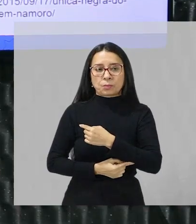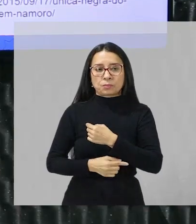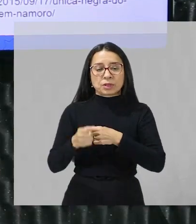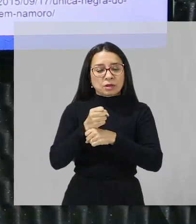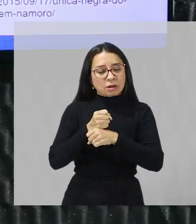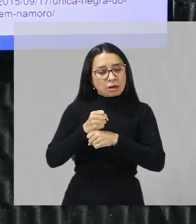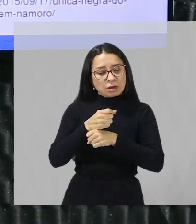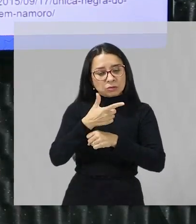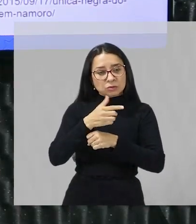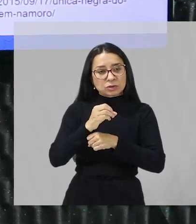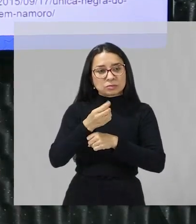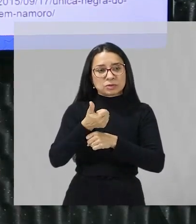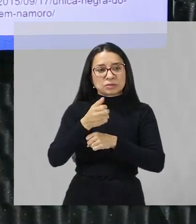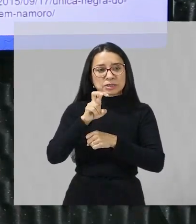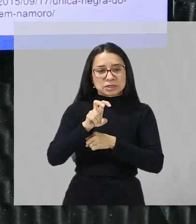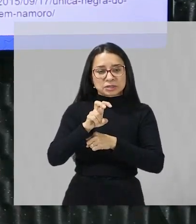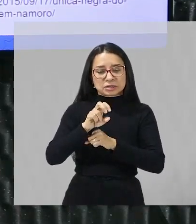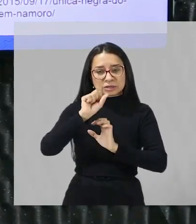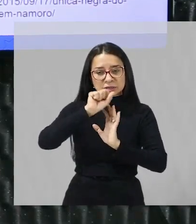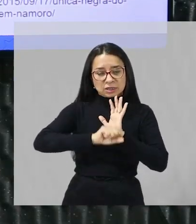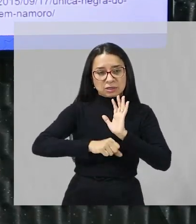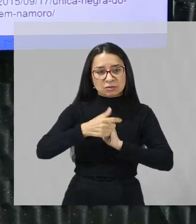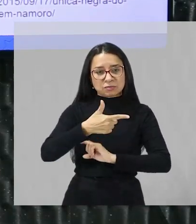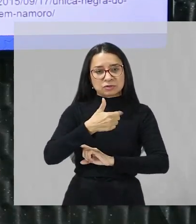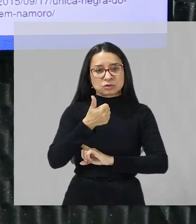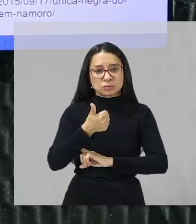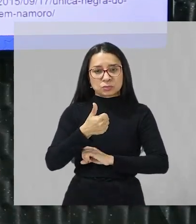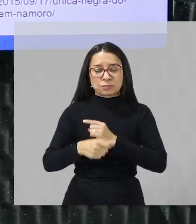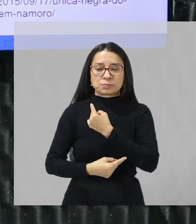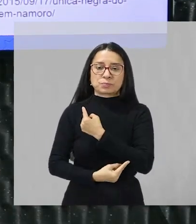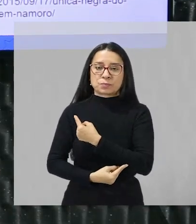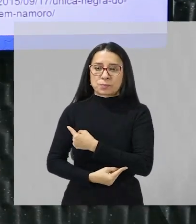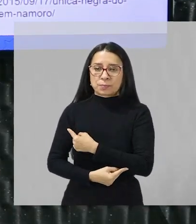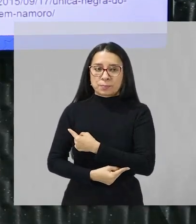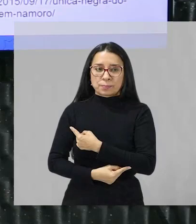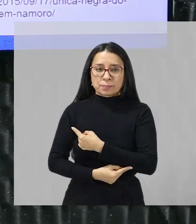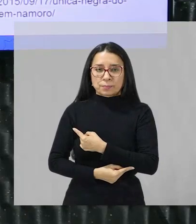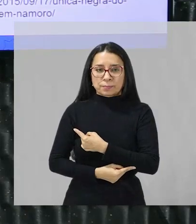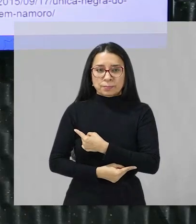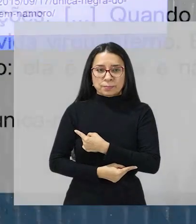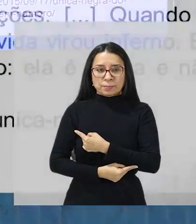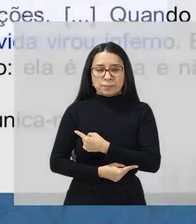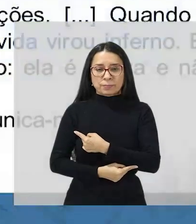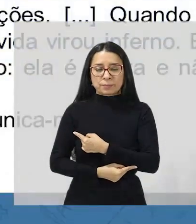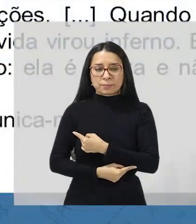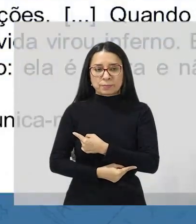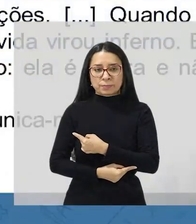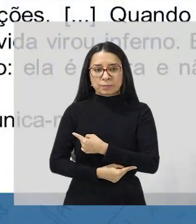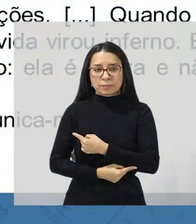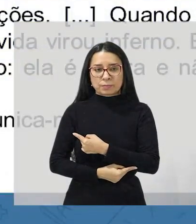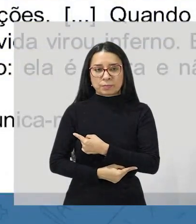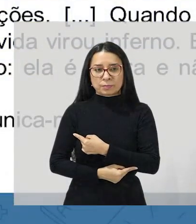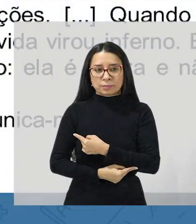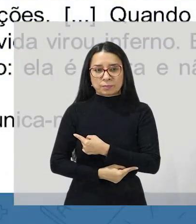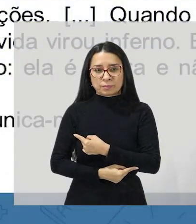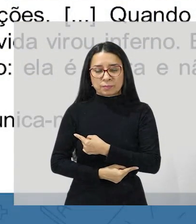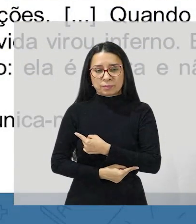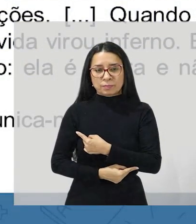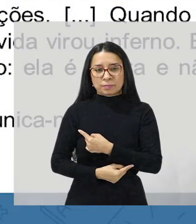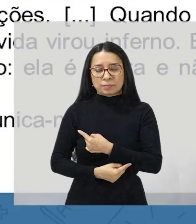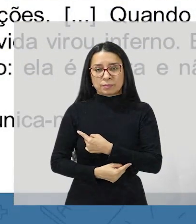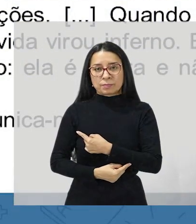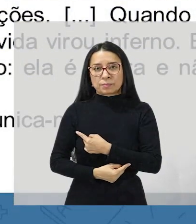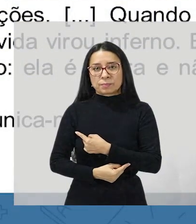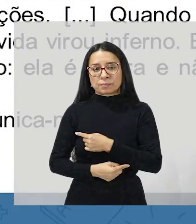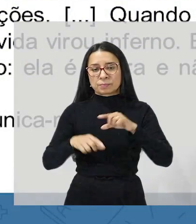XXI. A apresentadora viu preconceito racial em namoro e quer ser referência na TV. A apresentadora, e tem só a sigla,